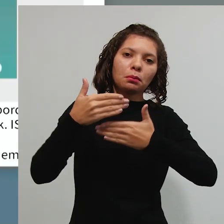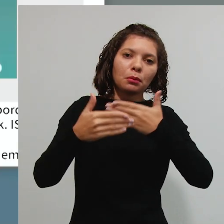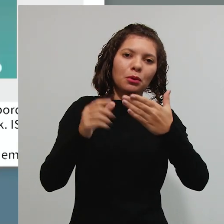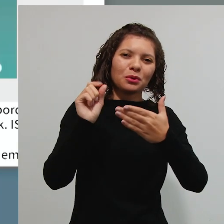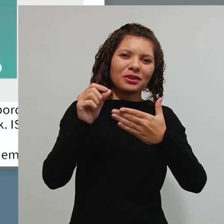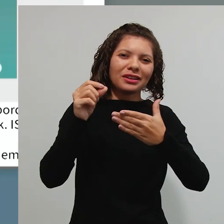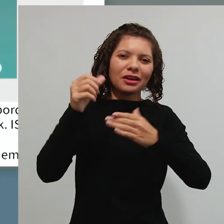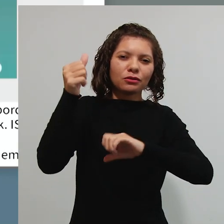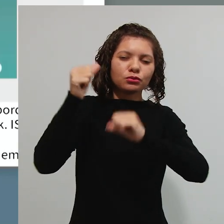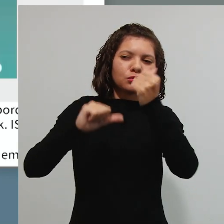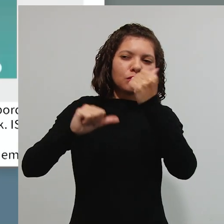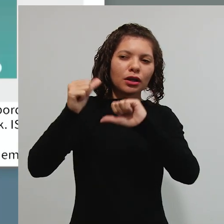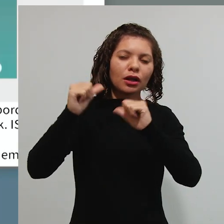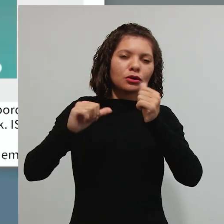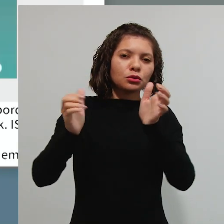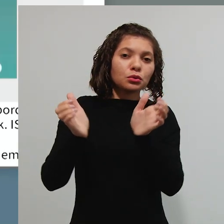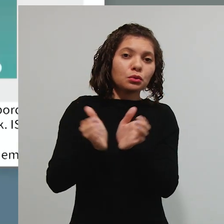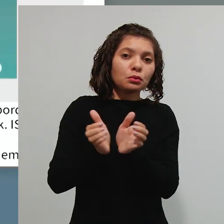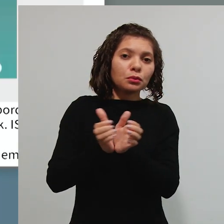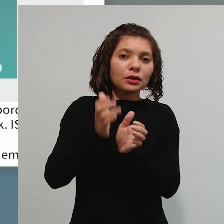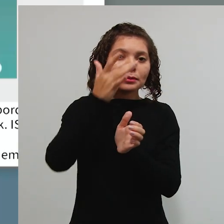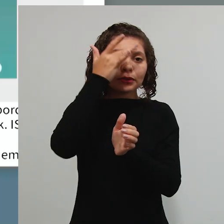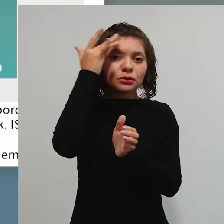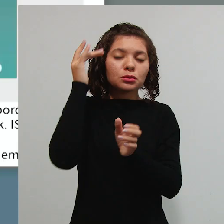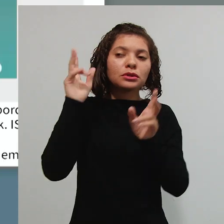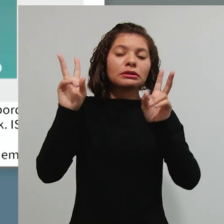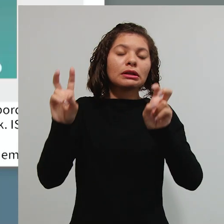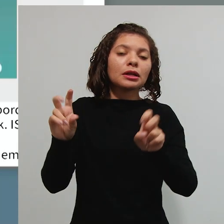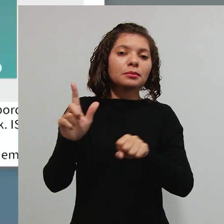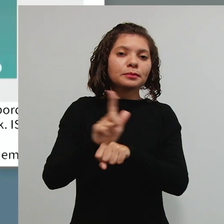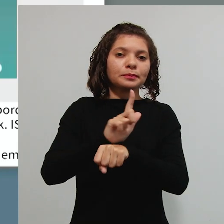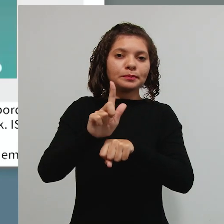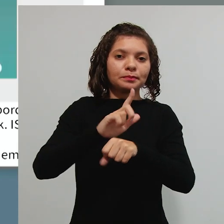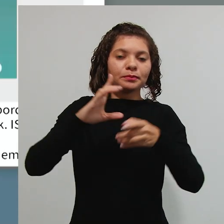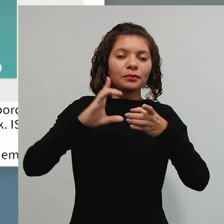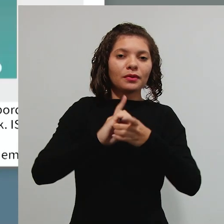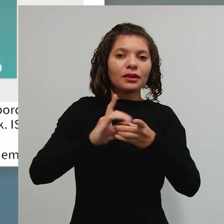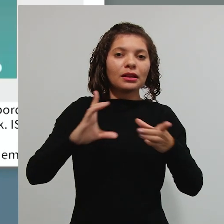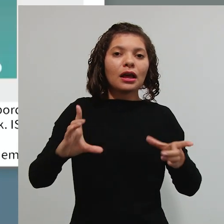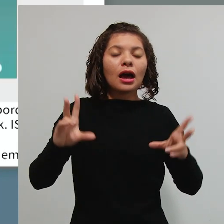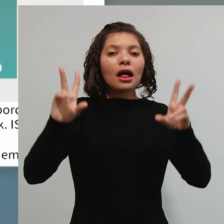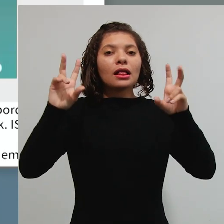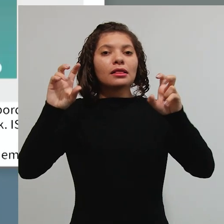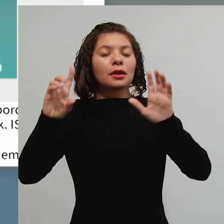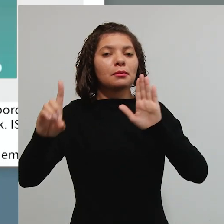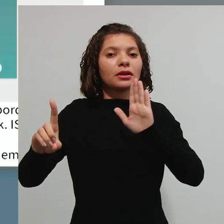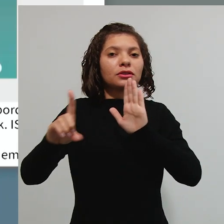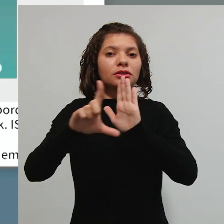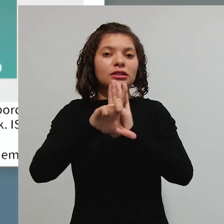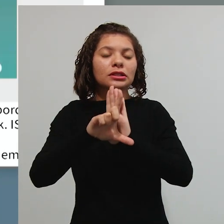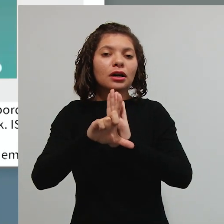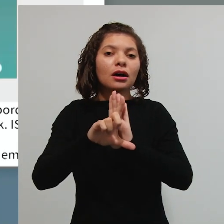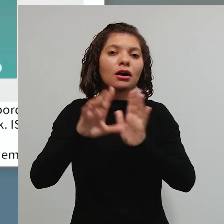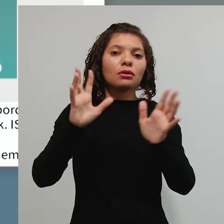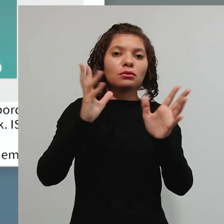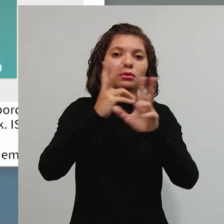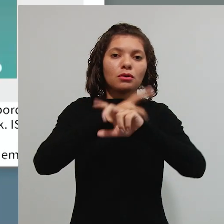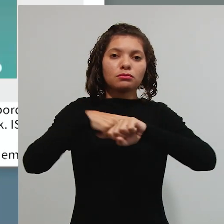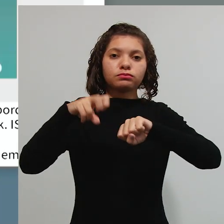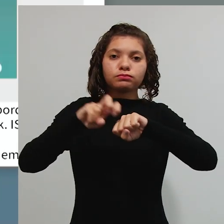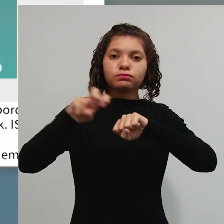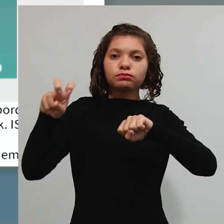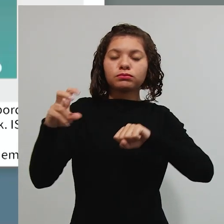a visão desse grupo sobre gestão democrática, sobre legislação, sobre direitos humanos, interculturalidade,